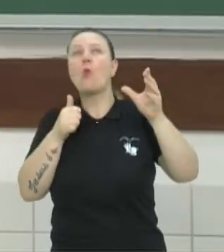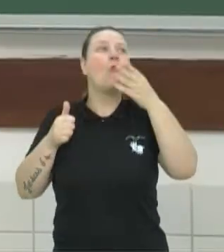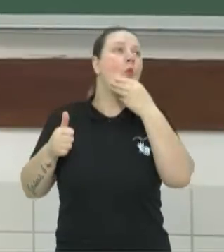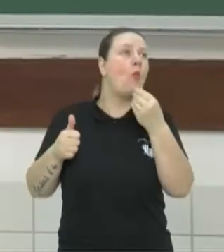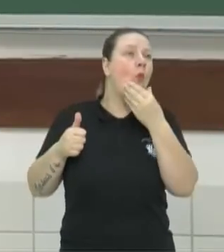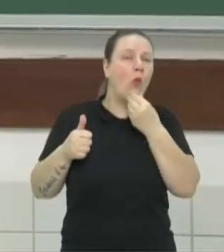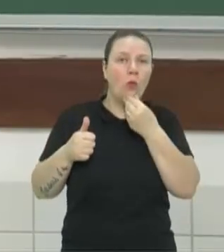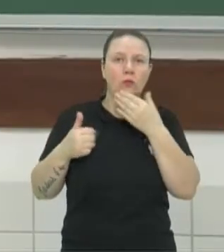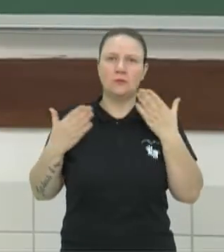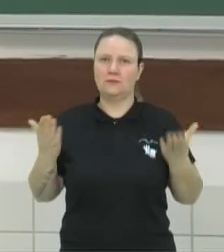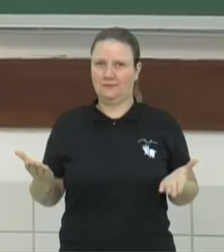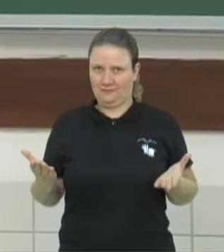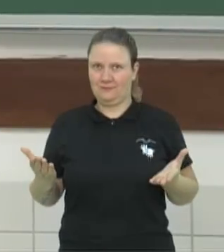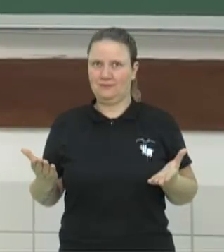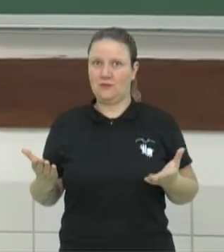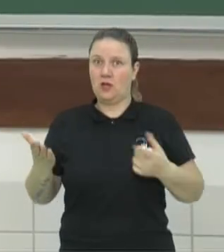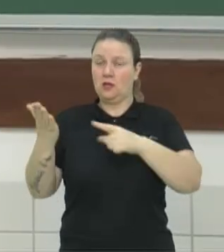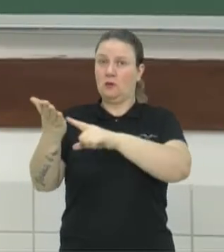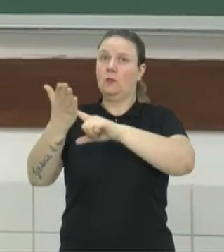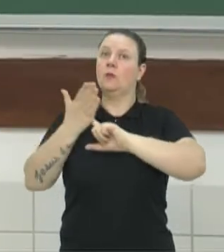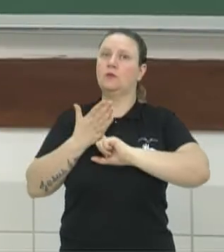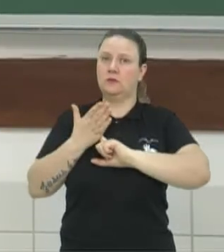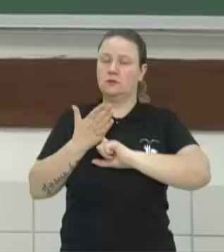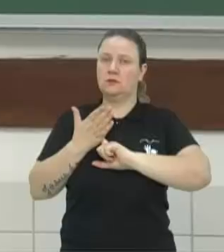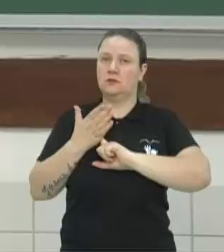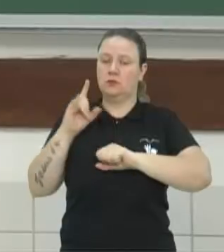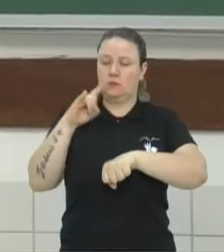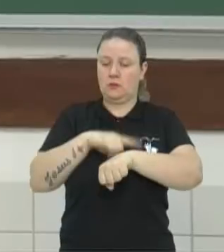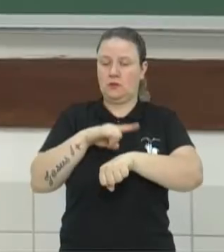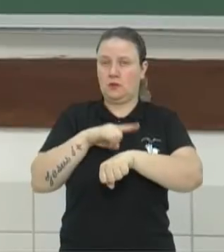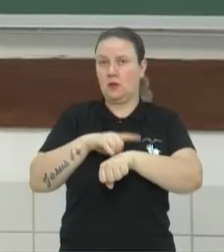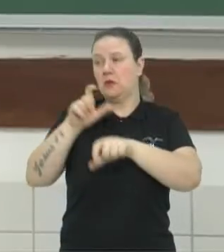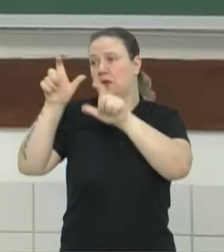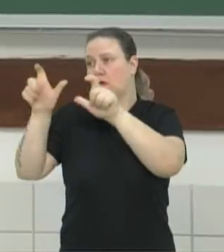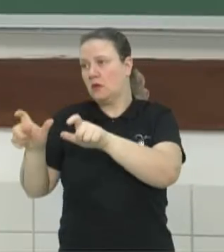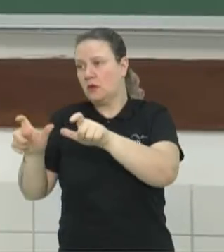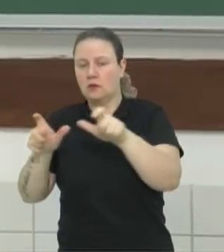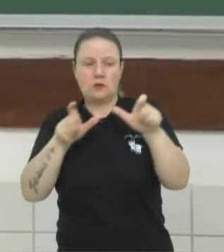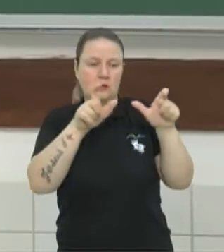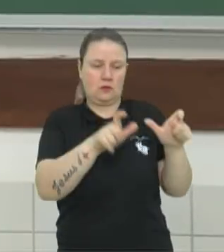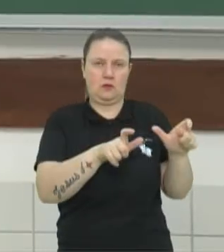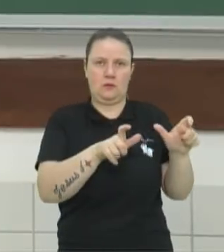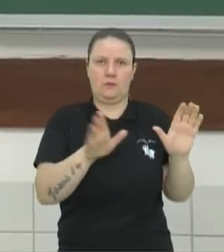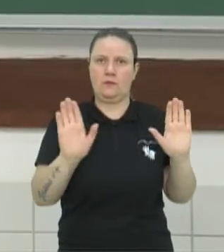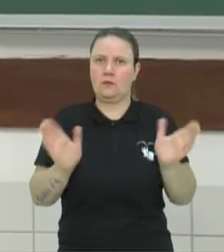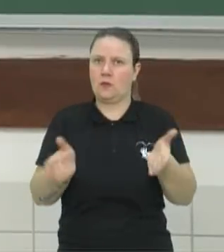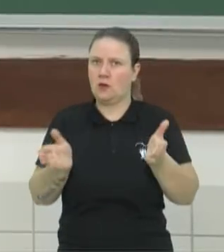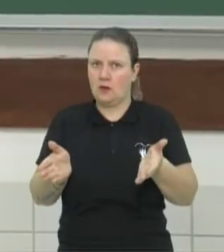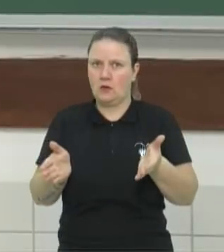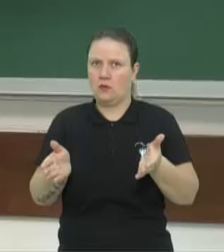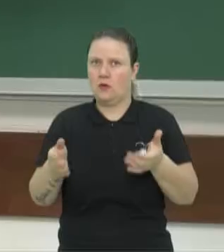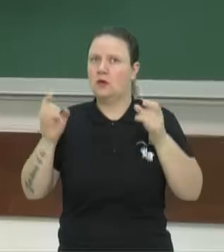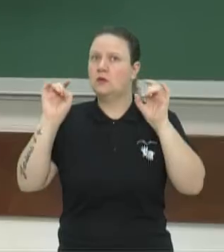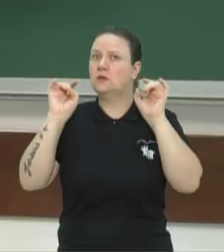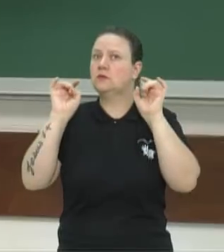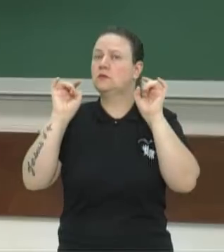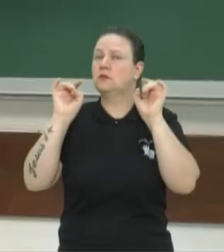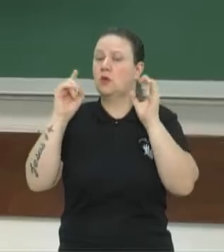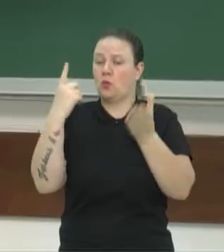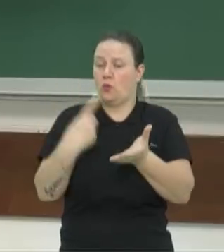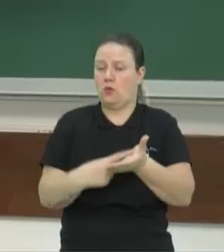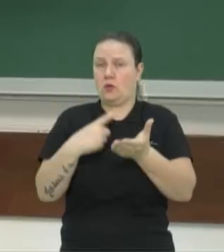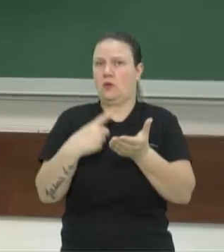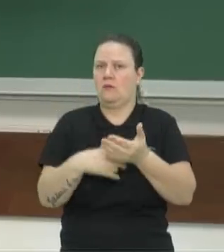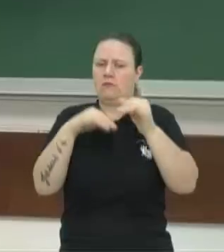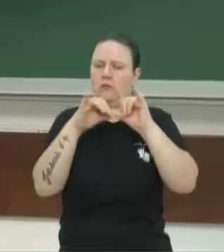olha, aqui é o banheiro. Ele está sinalizando. Neste caso, no cartaz de campanha, não é apenas uma sinalização, não é